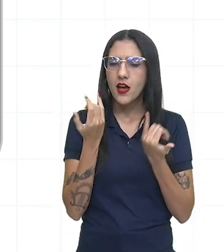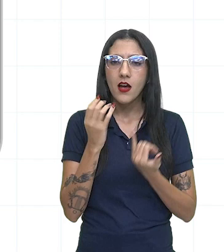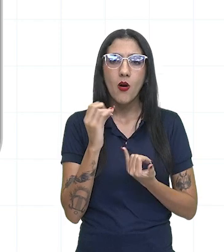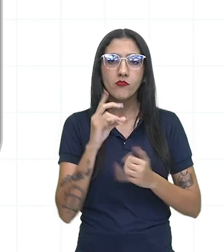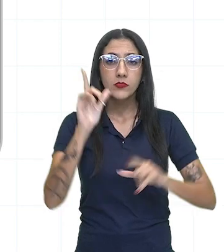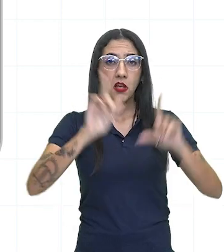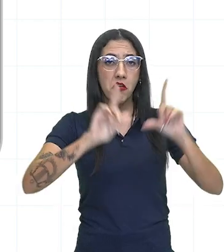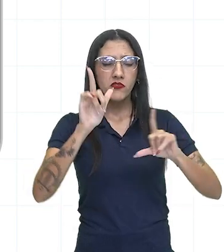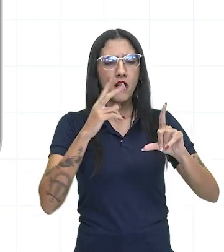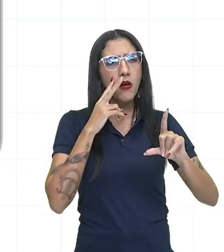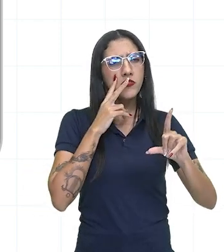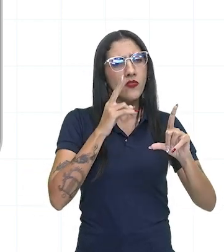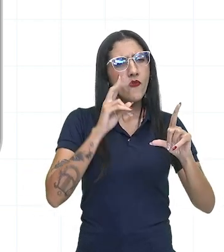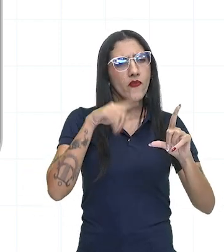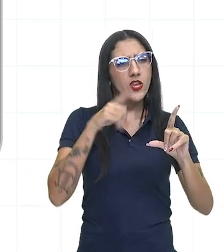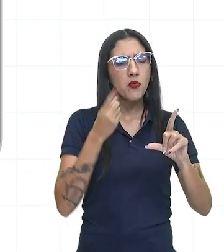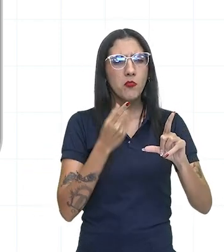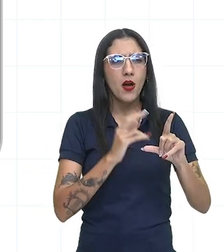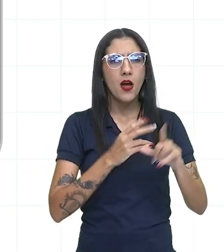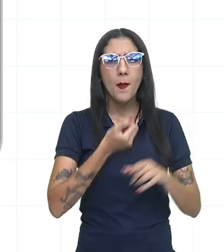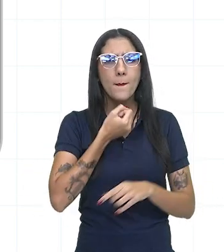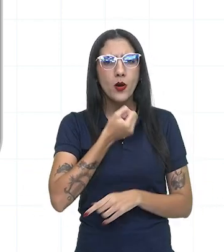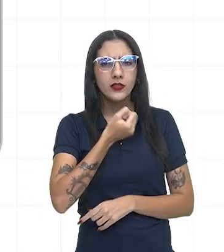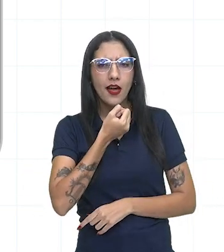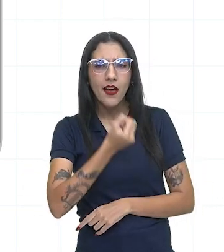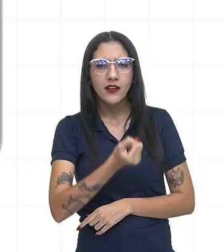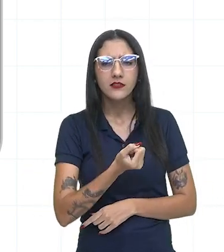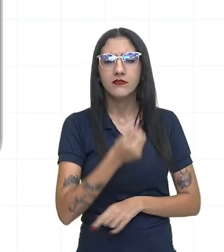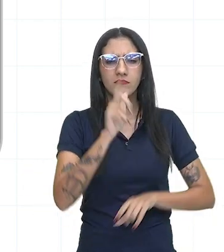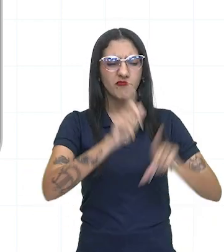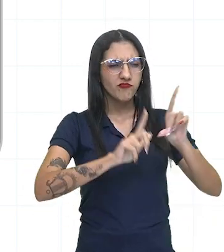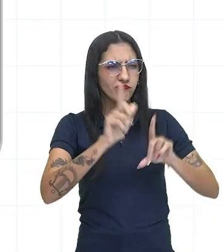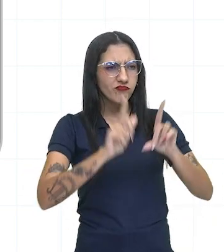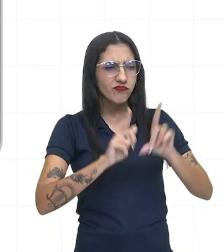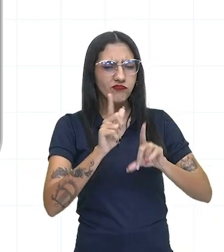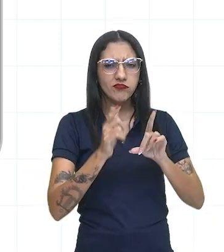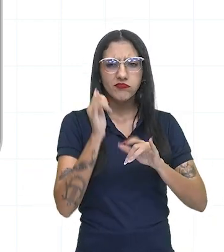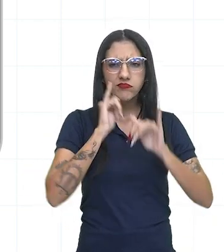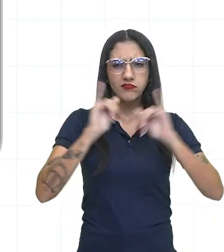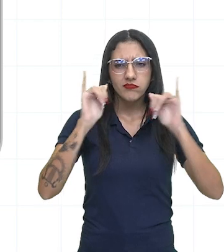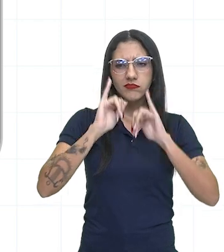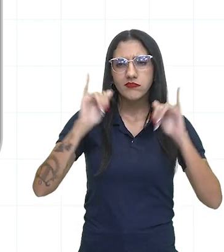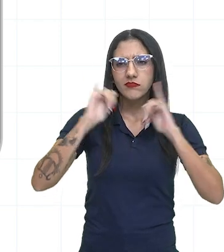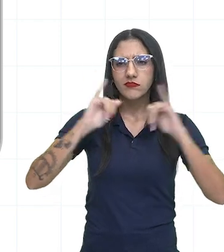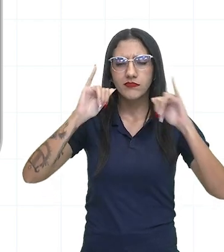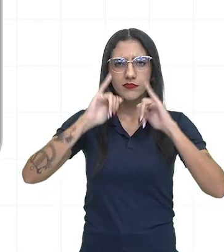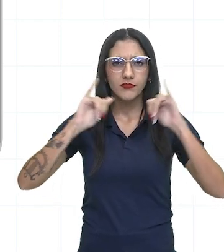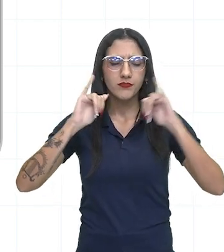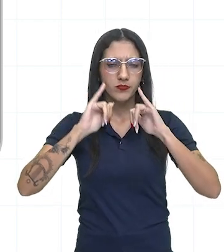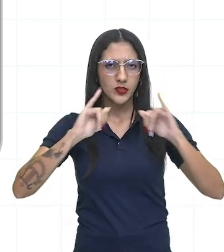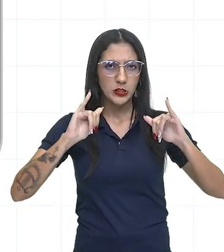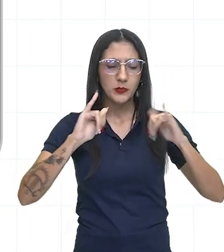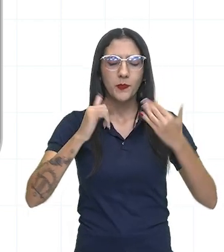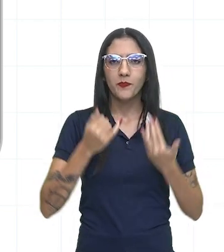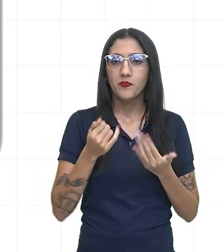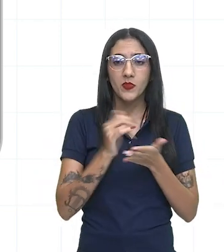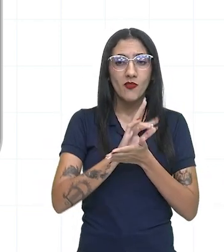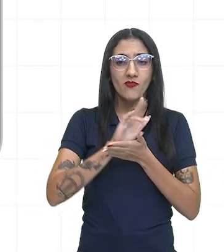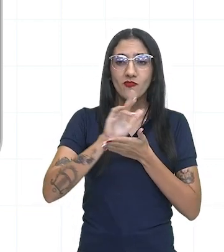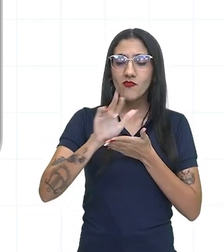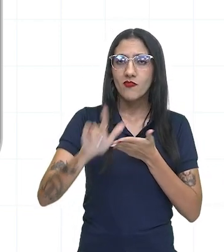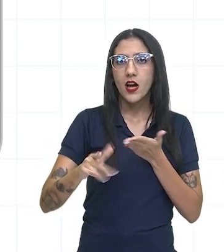passando na TV, uma reportagem, no Globo Repórter, no Profissão Repórter, os